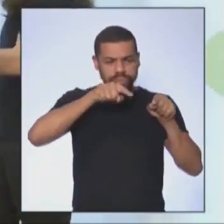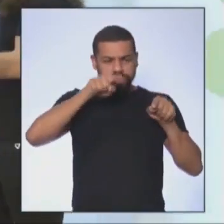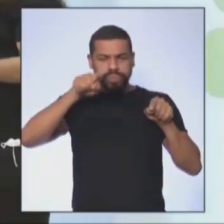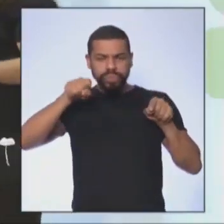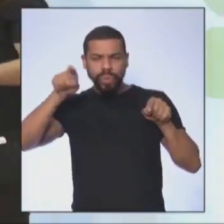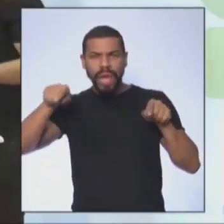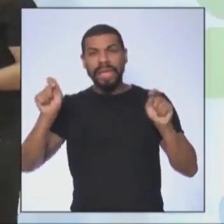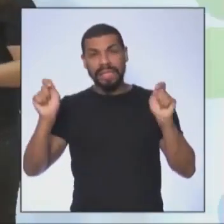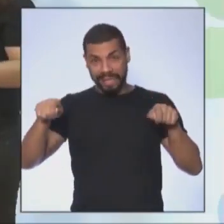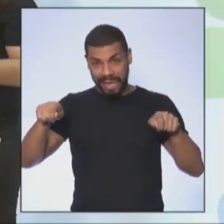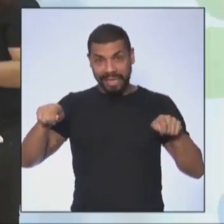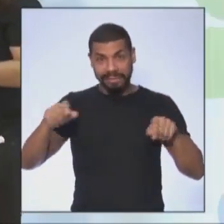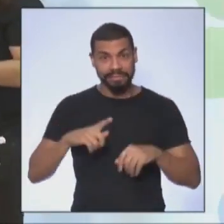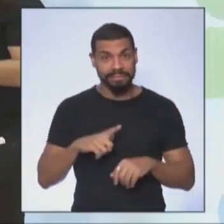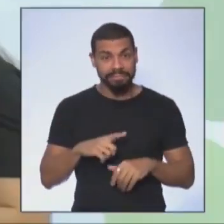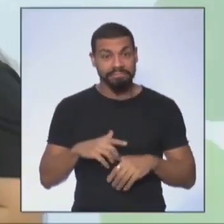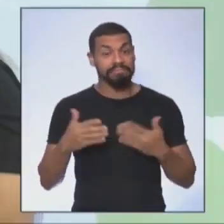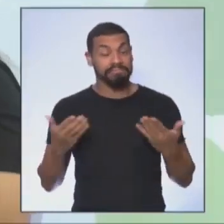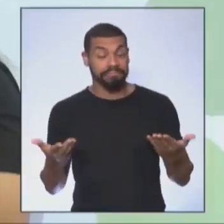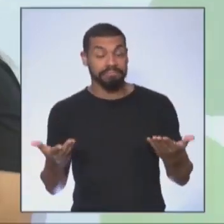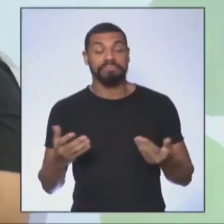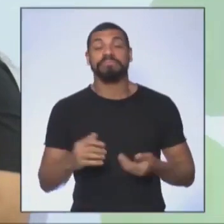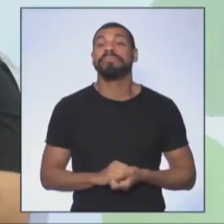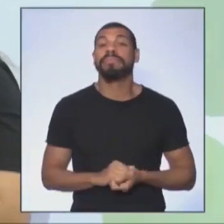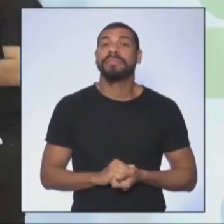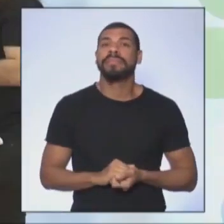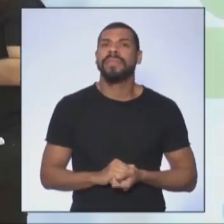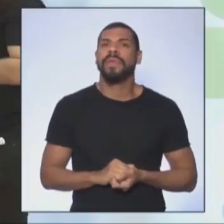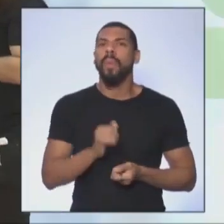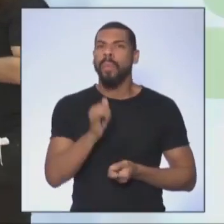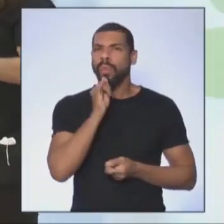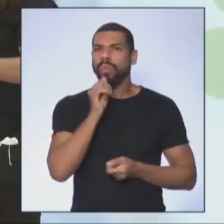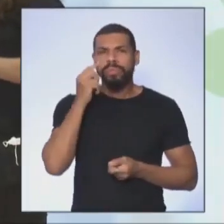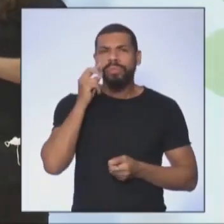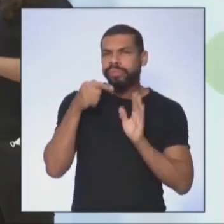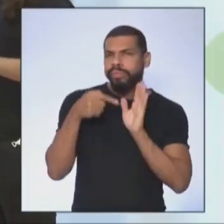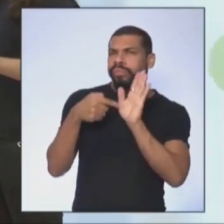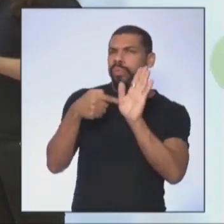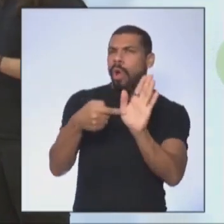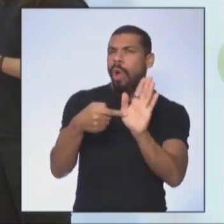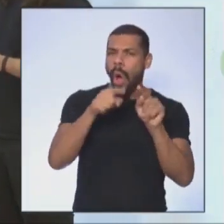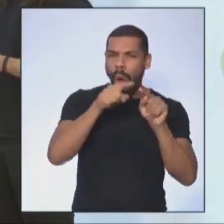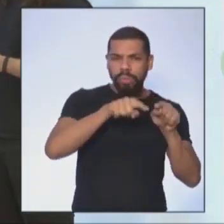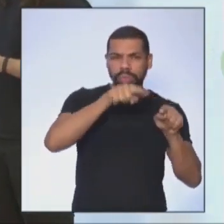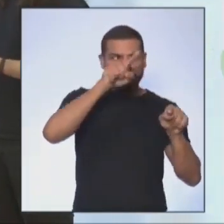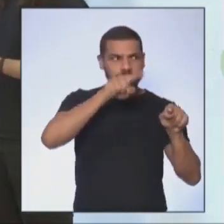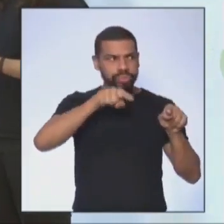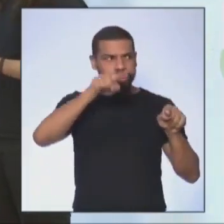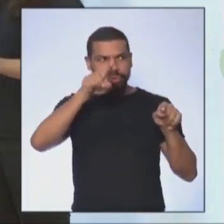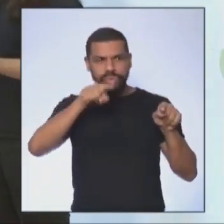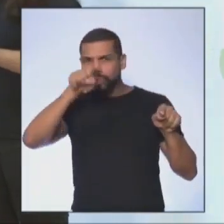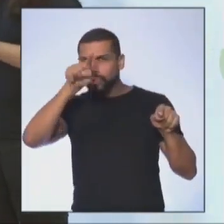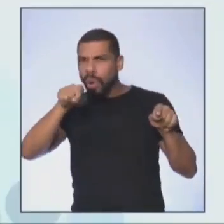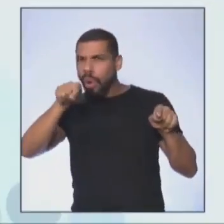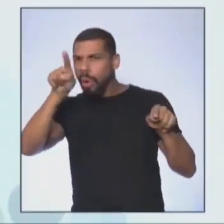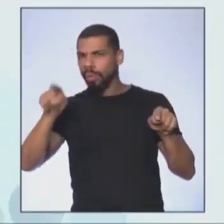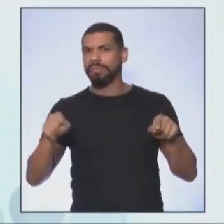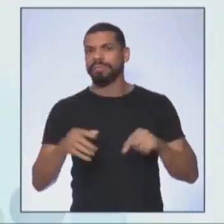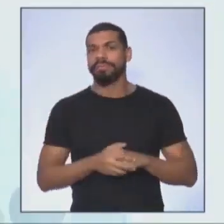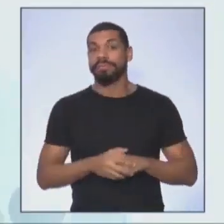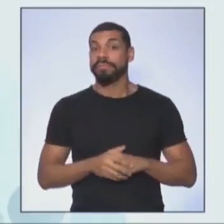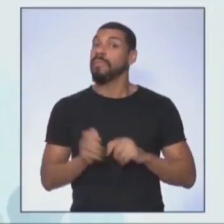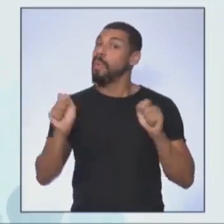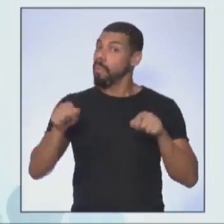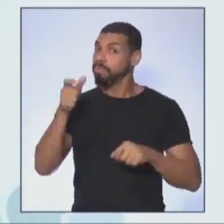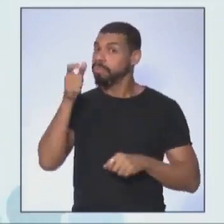onda, É. né? Tem vários tipos de onda. por exemplo, a gente conseguiu ver onda. A gente mostrou para vocês ondas na corda, onda na mola. Essas a gente consegue